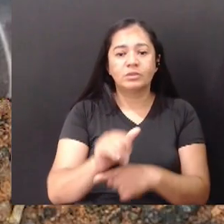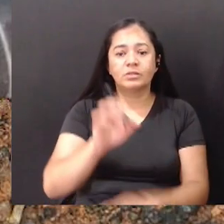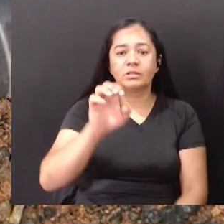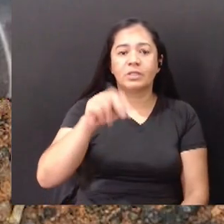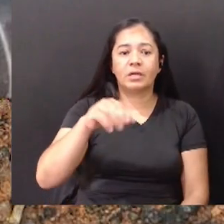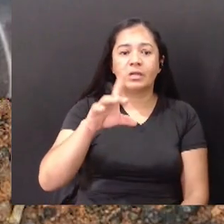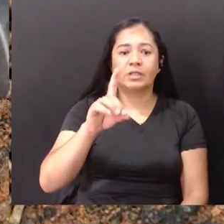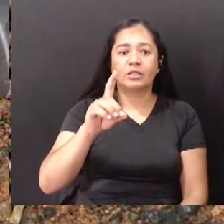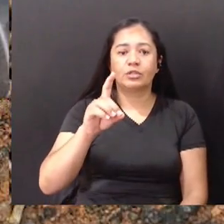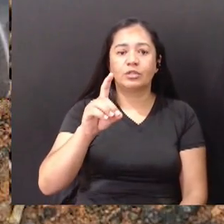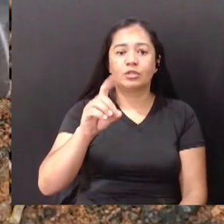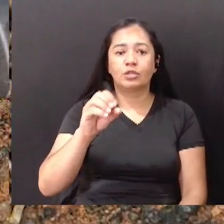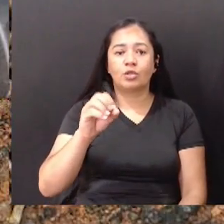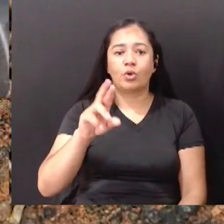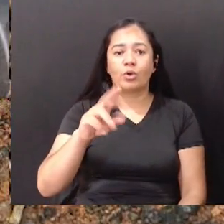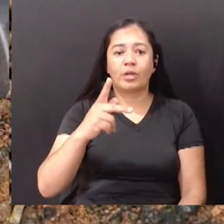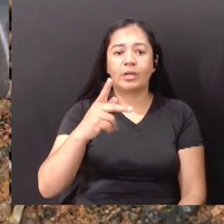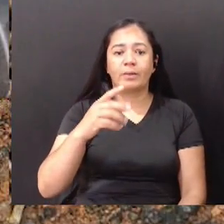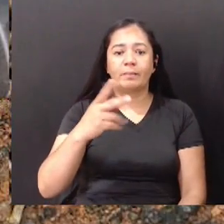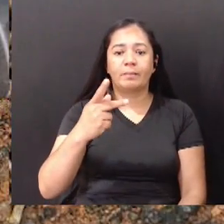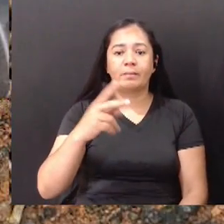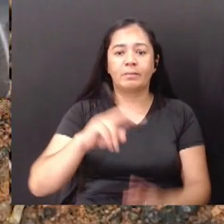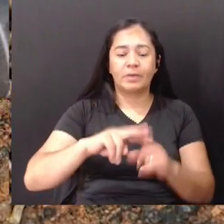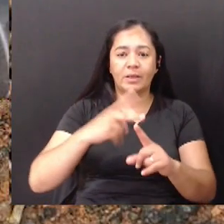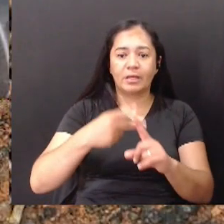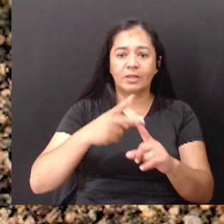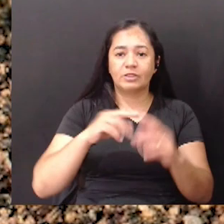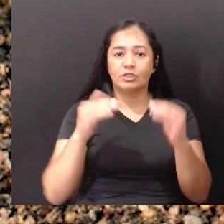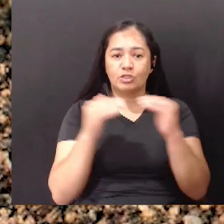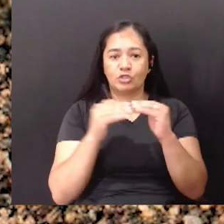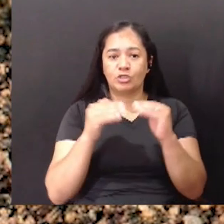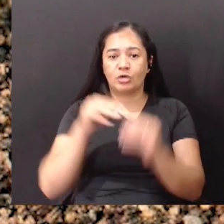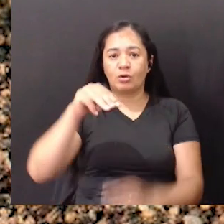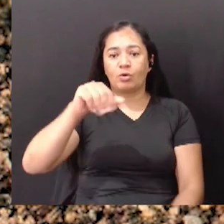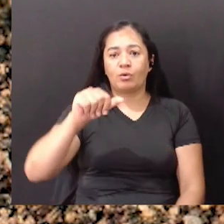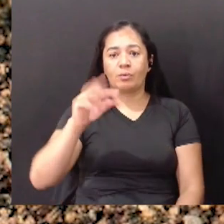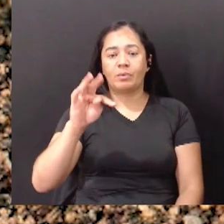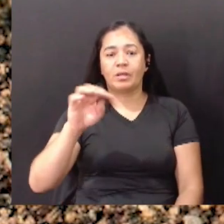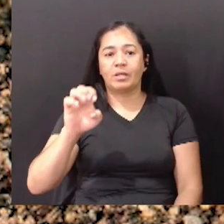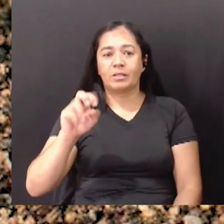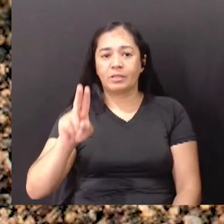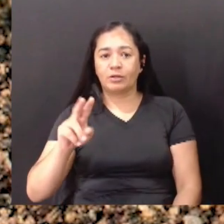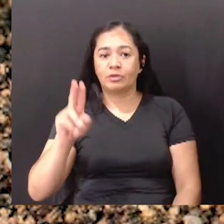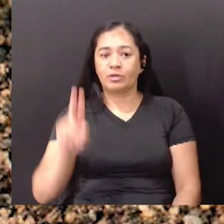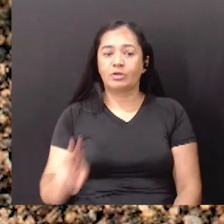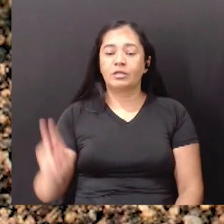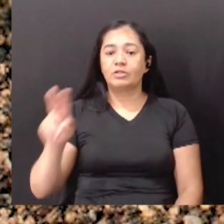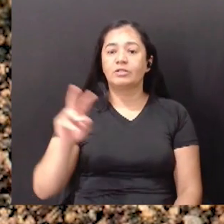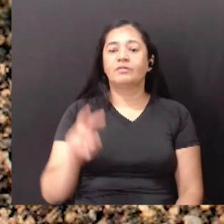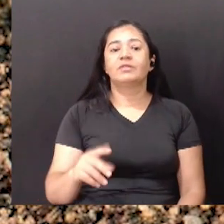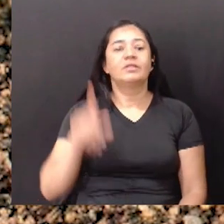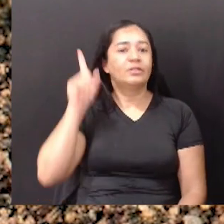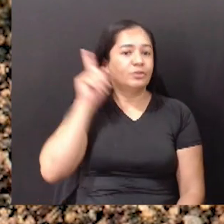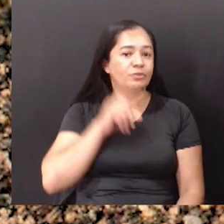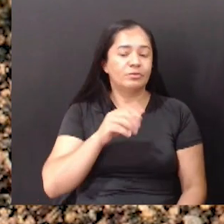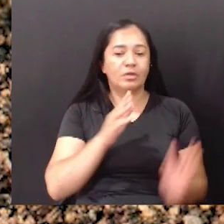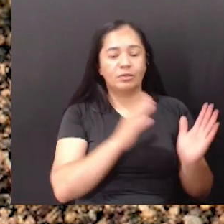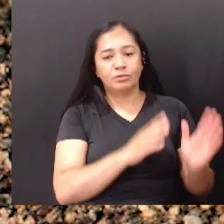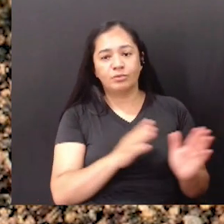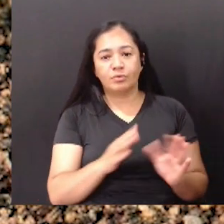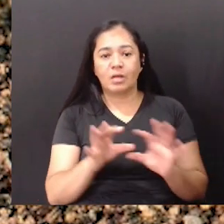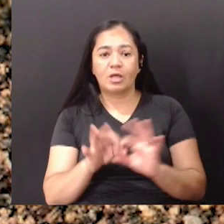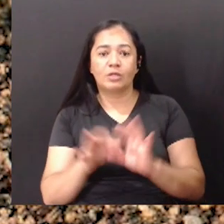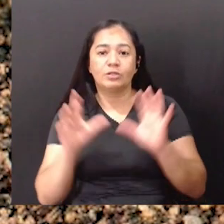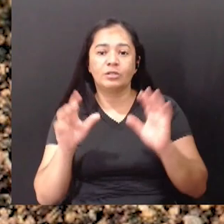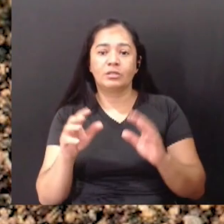chamado endorreplicação pré-meiótica. Segundo Matteo Fujita, da Universidade do Texas,